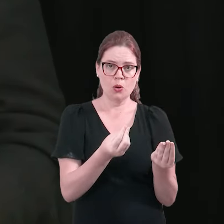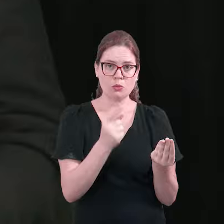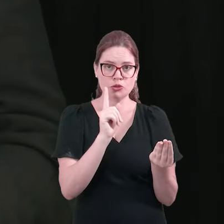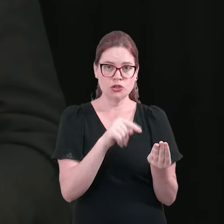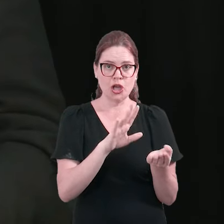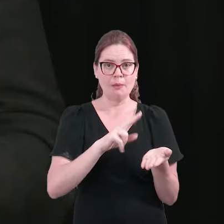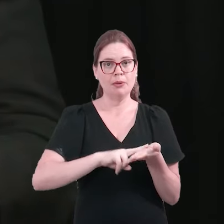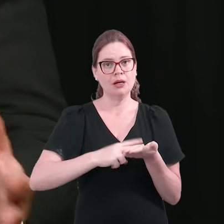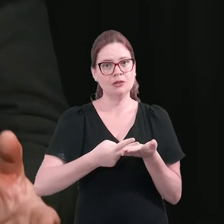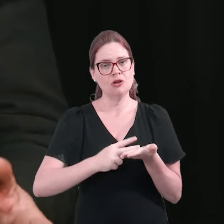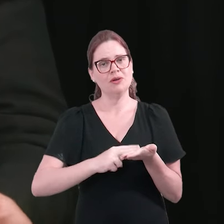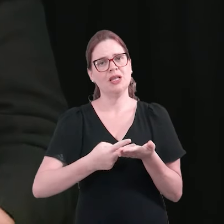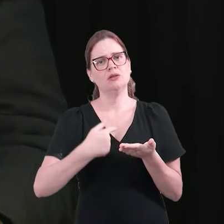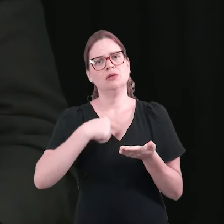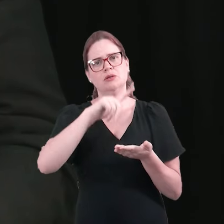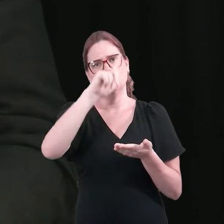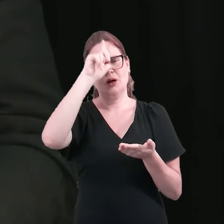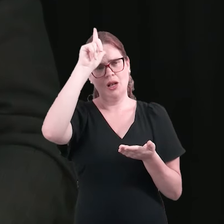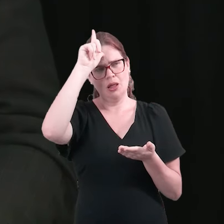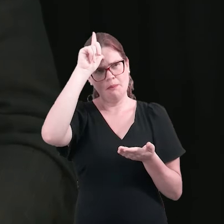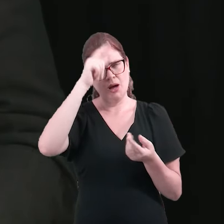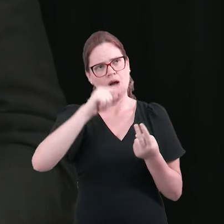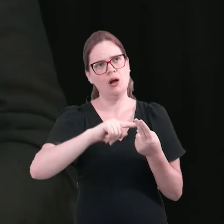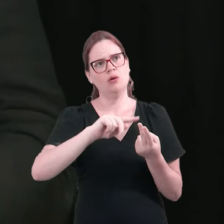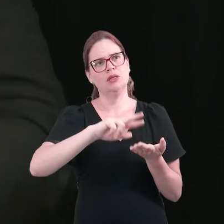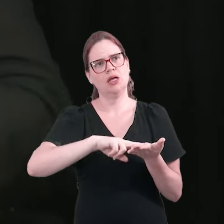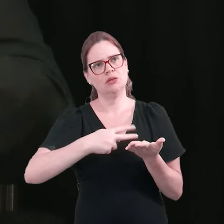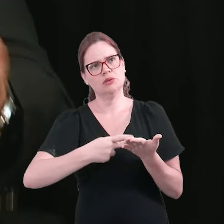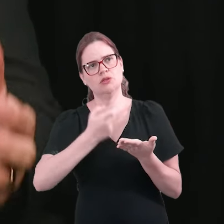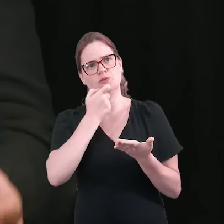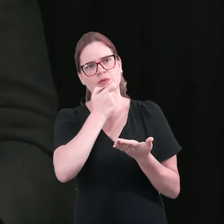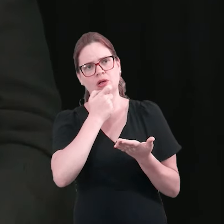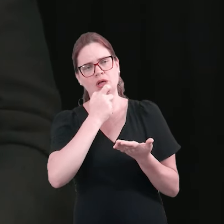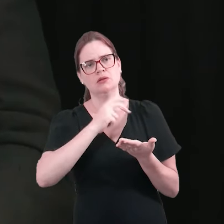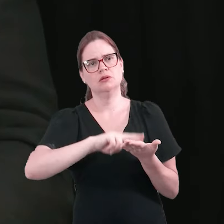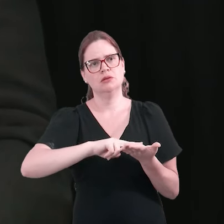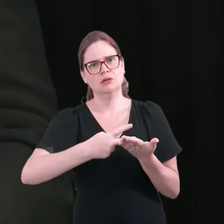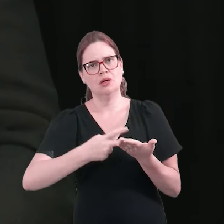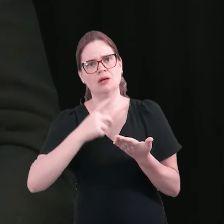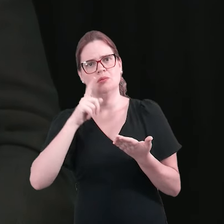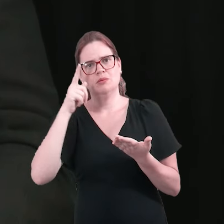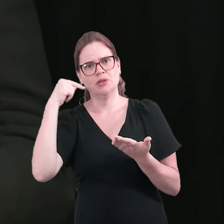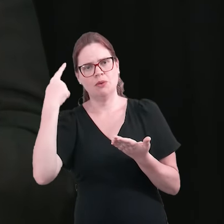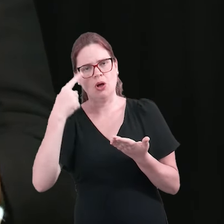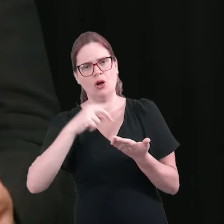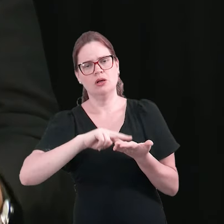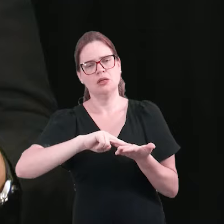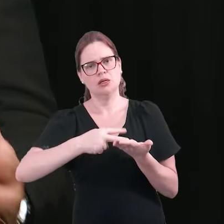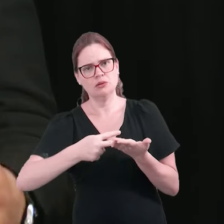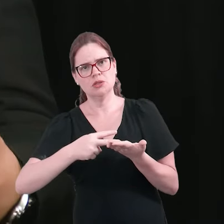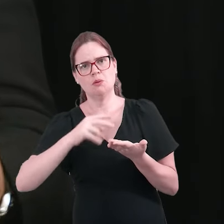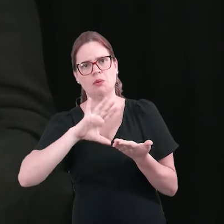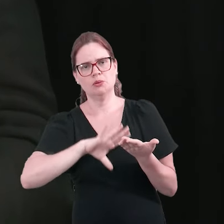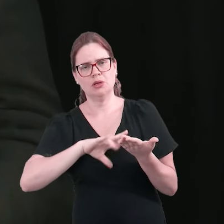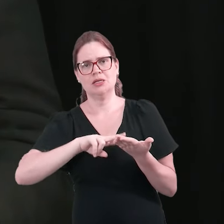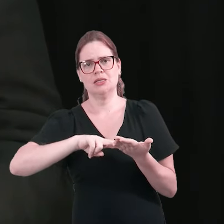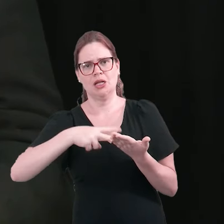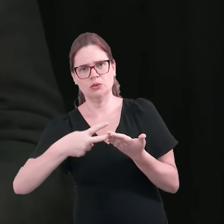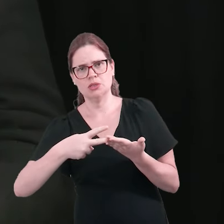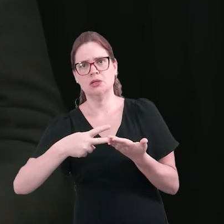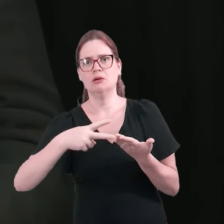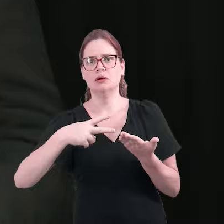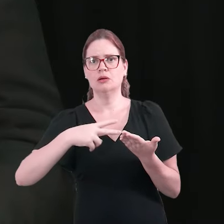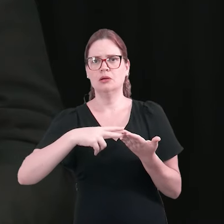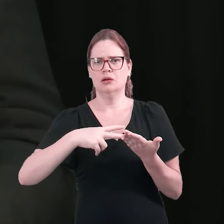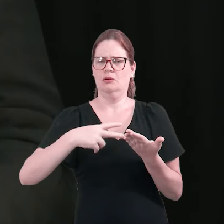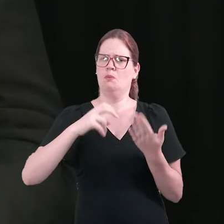surgir essas, porque já foi traduzido do alemão para o inglês, do inglês para o espanhol, não sei, e foi sendo traduzido. Será que não